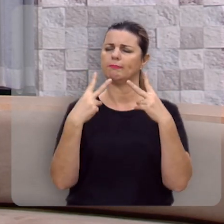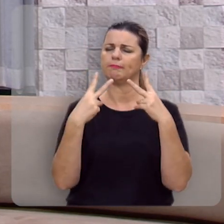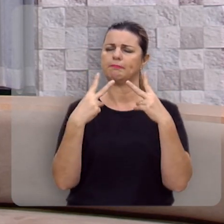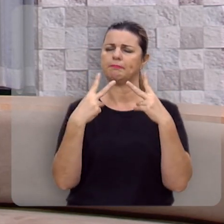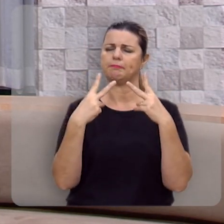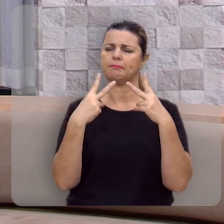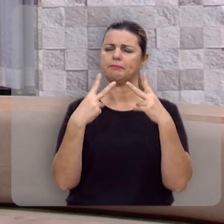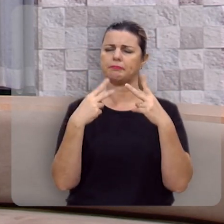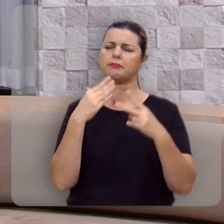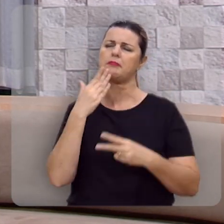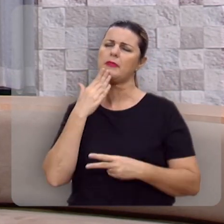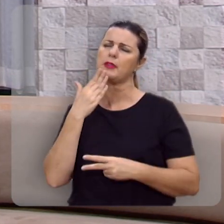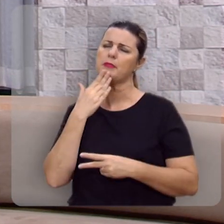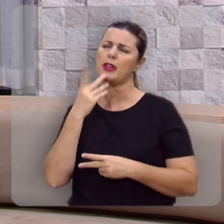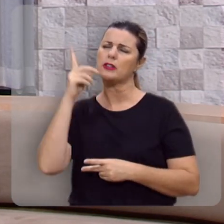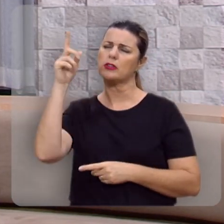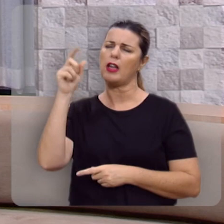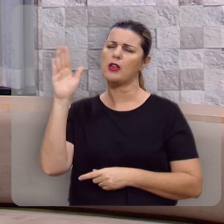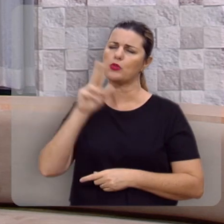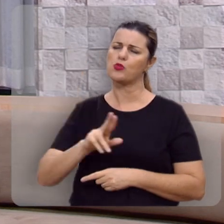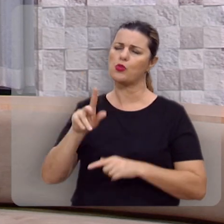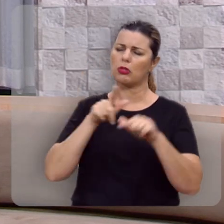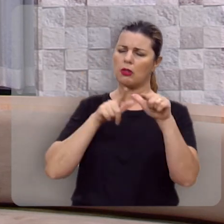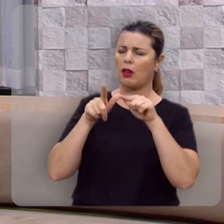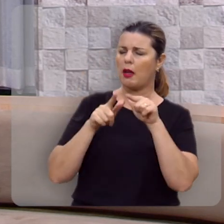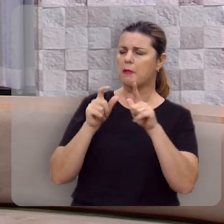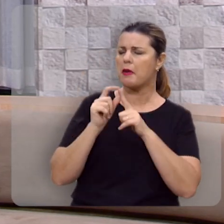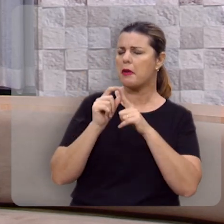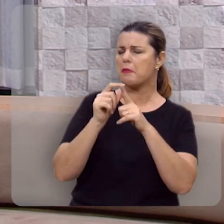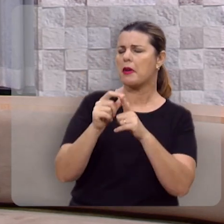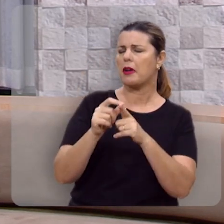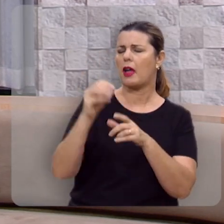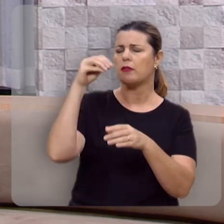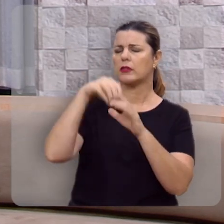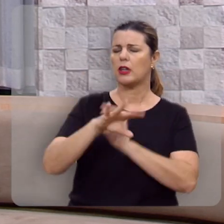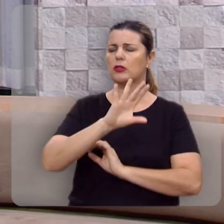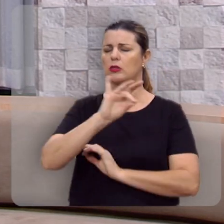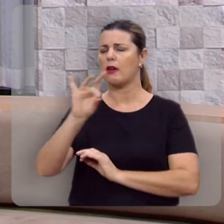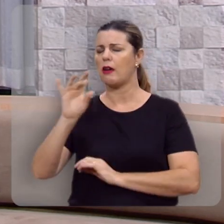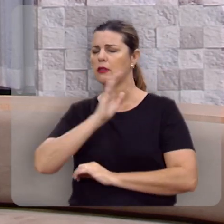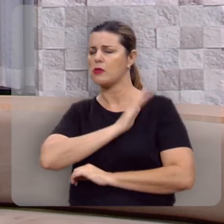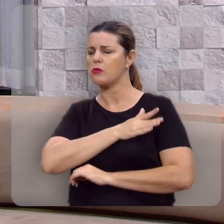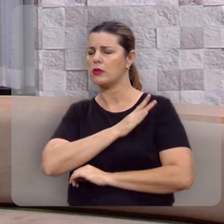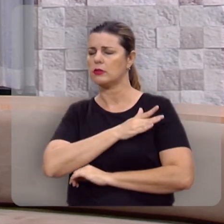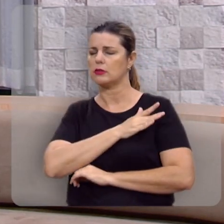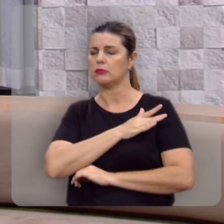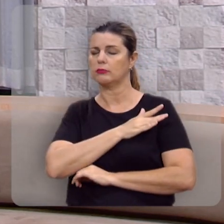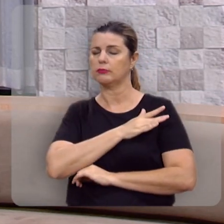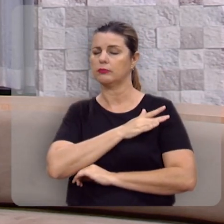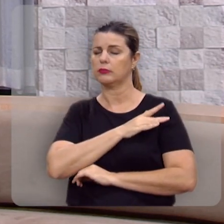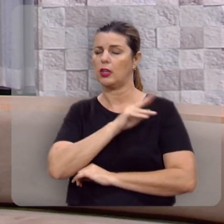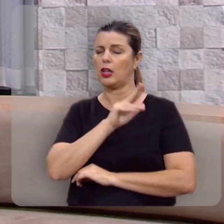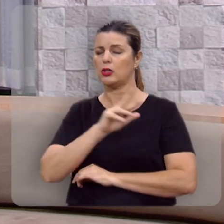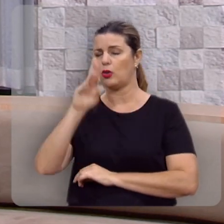assistindo. E eu te peço que tu apliques esta palavra ao coração de cada uma